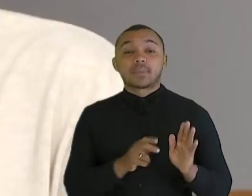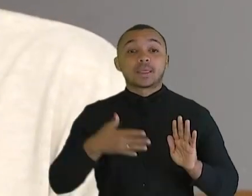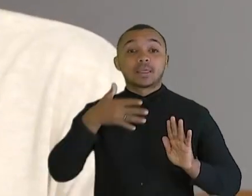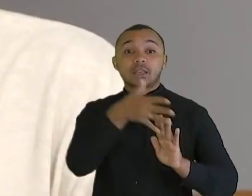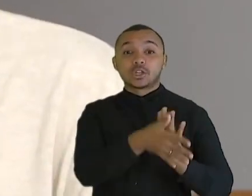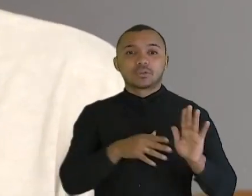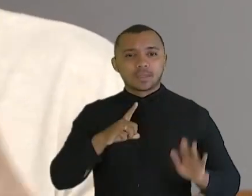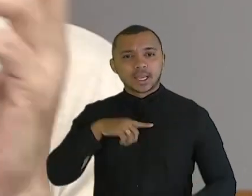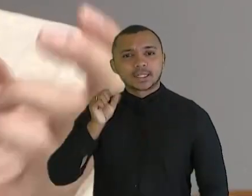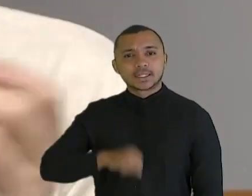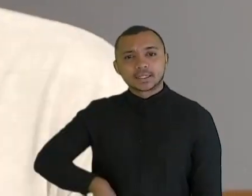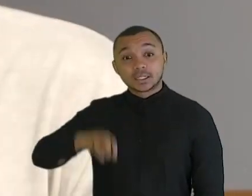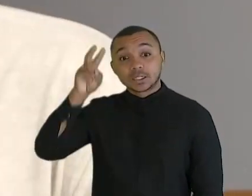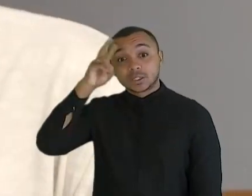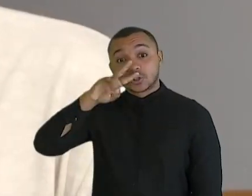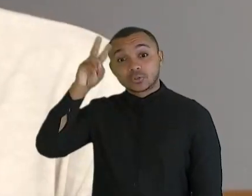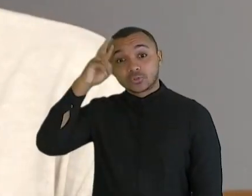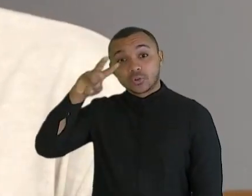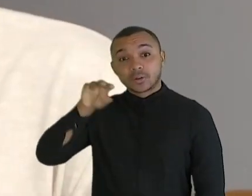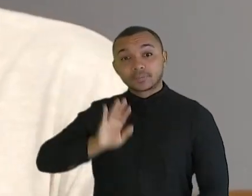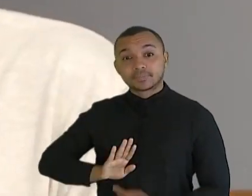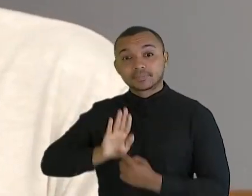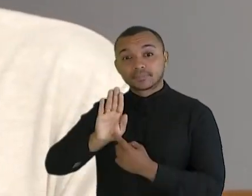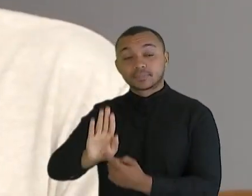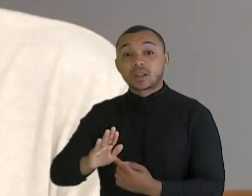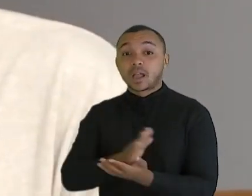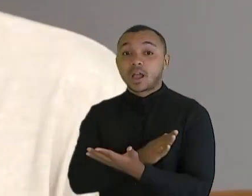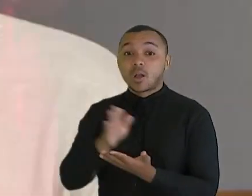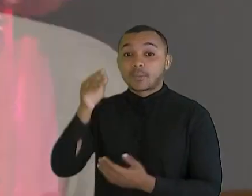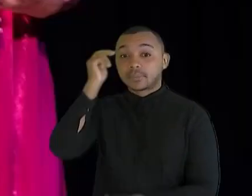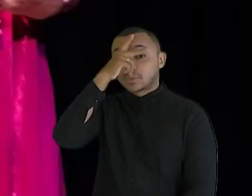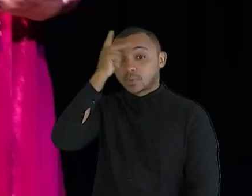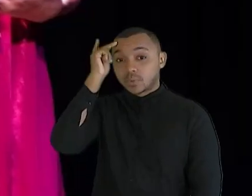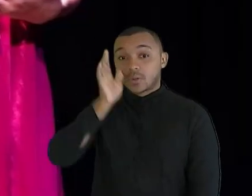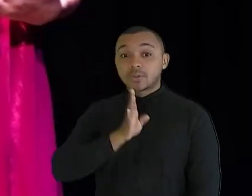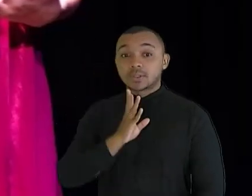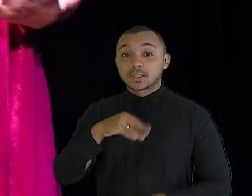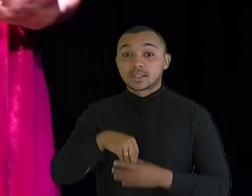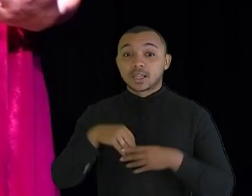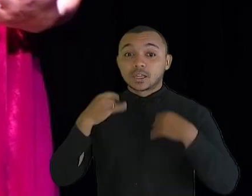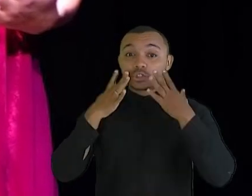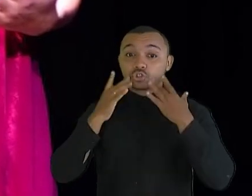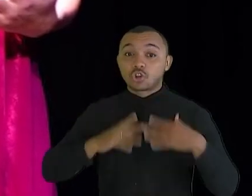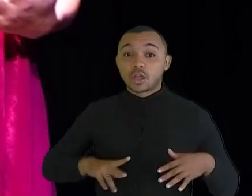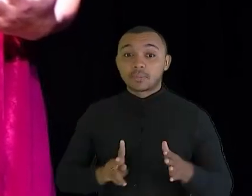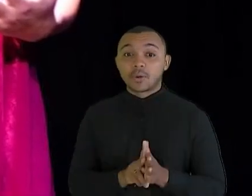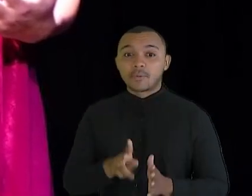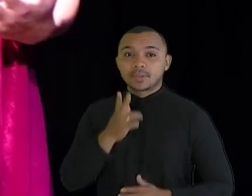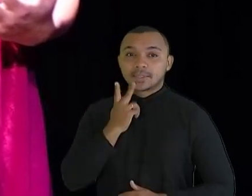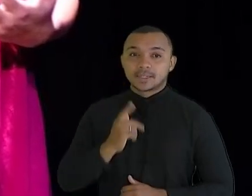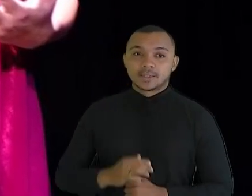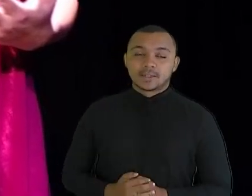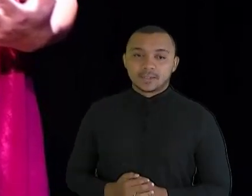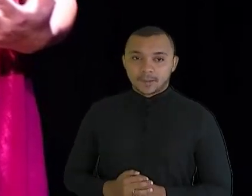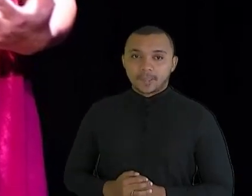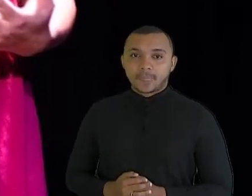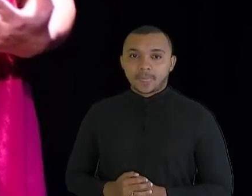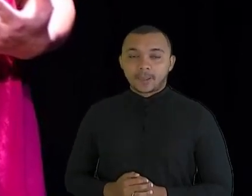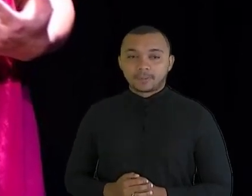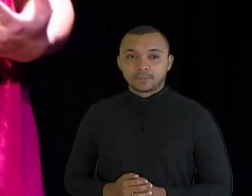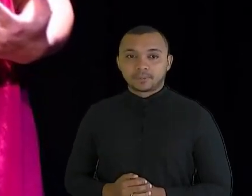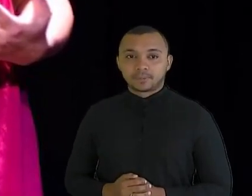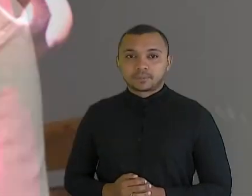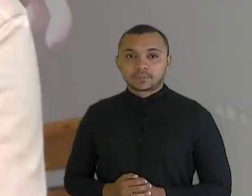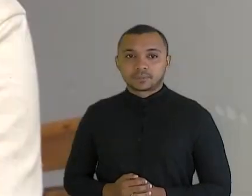algumas histórias e faz algumas referências a algumas pessoas conhecidas do teatro cearense. No texto, ela